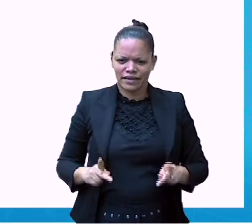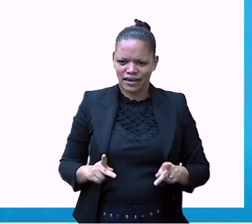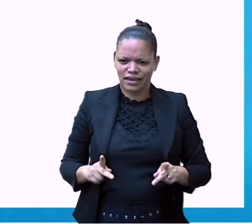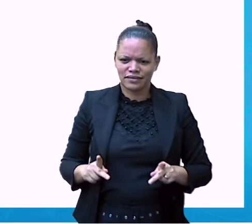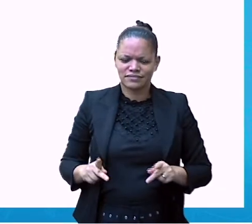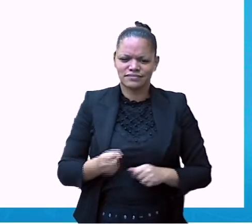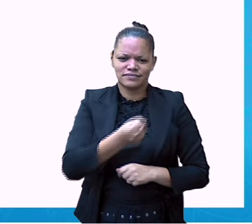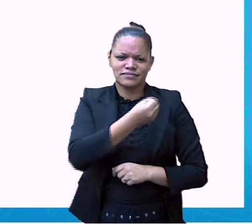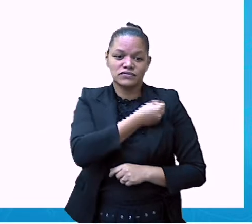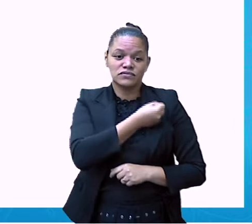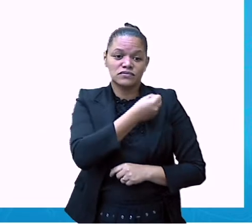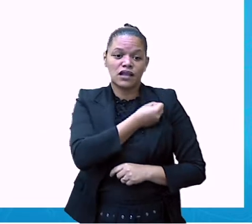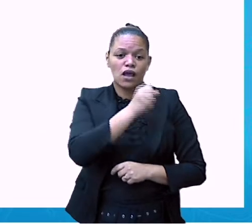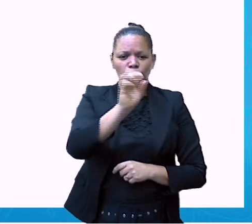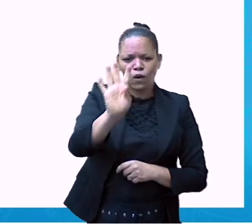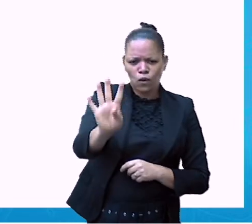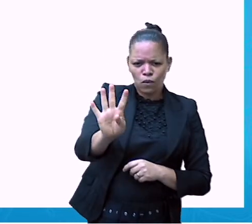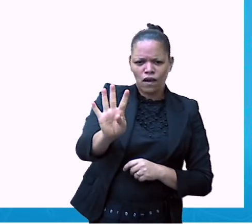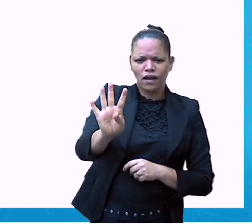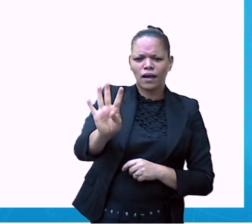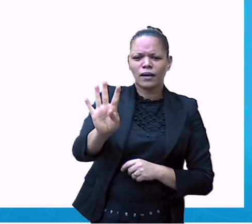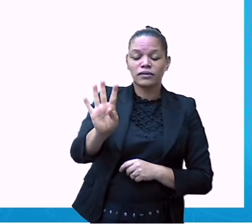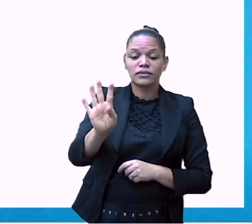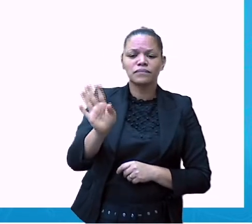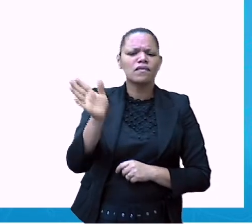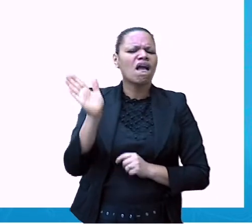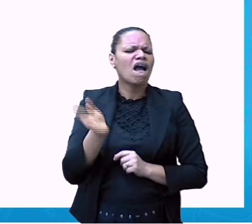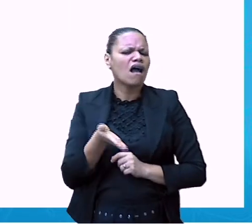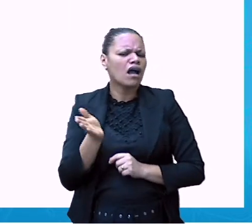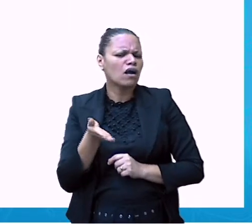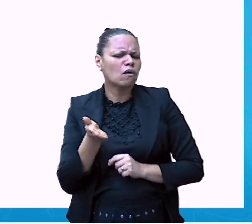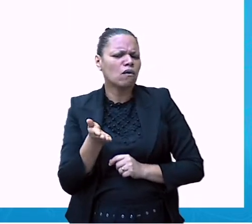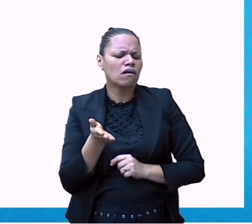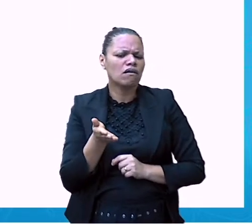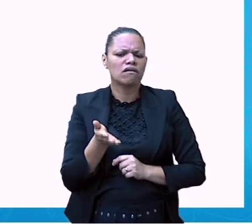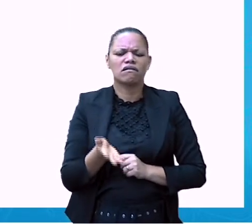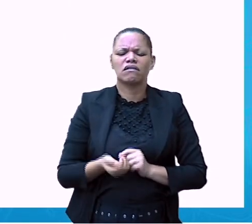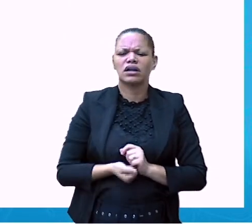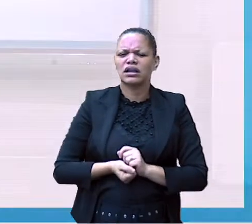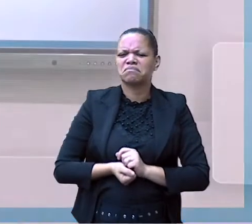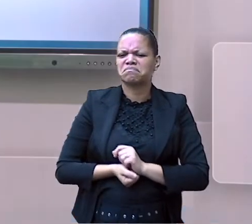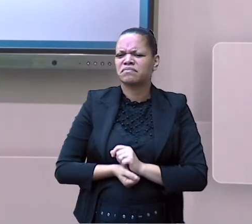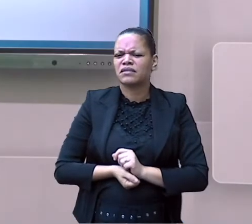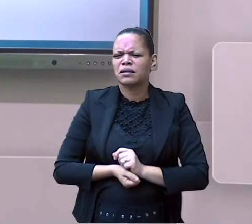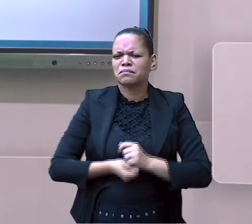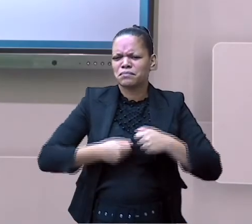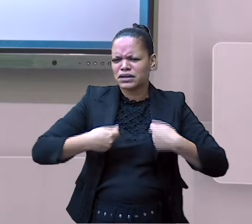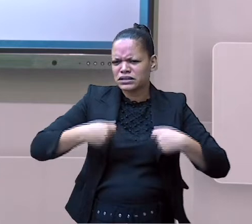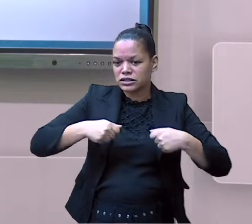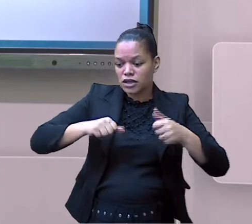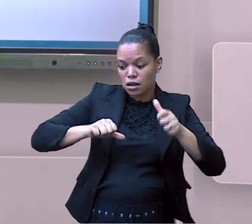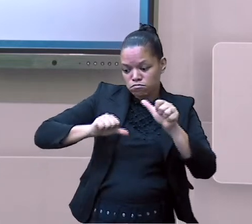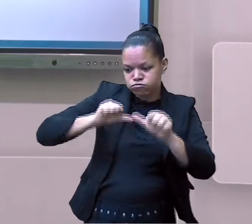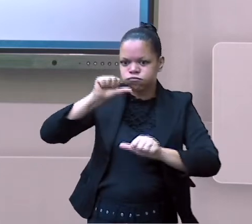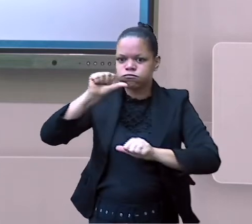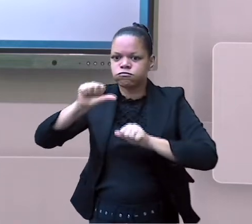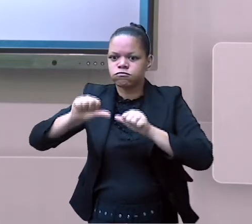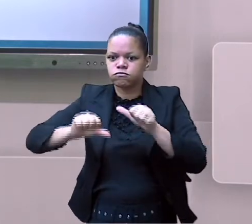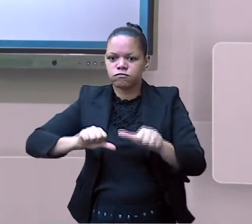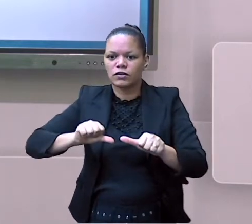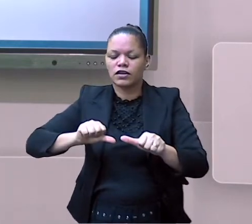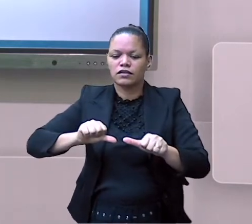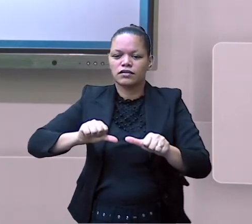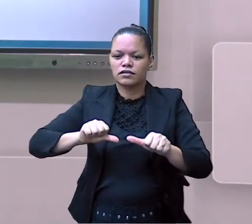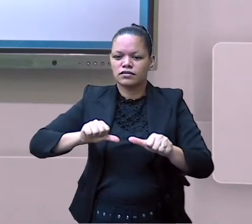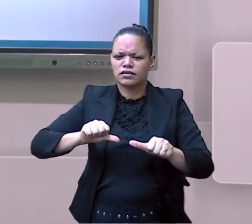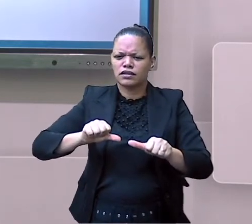devemos fazer agora para reverter essa situação? Então, também aí é uma resposta pessoal. Você